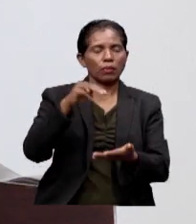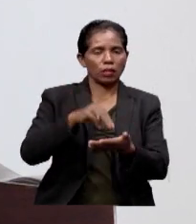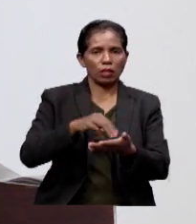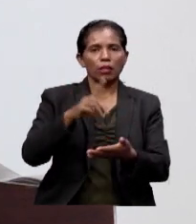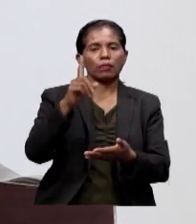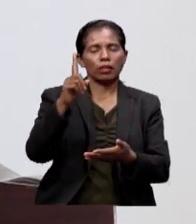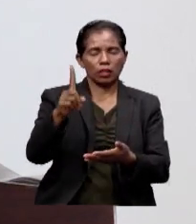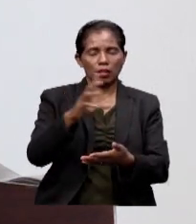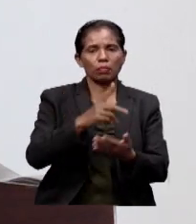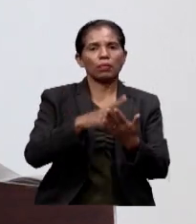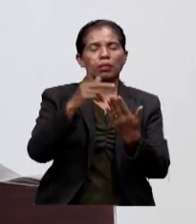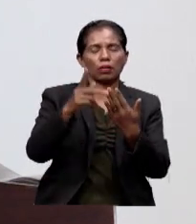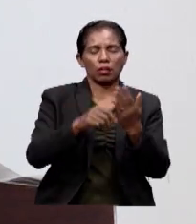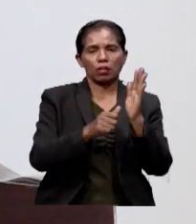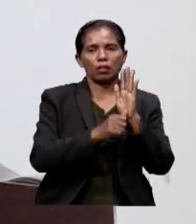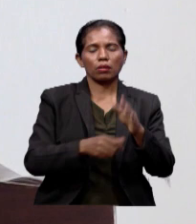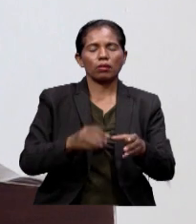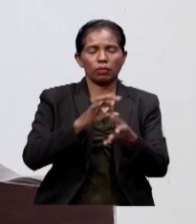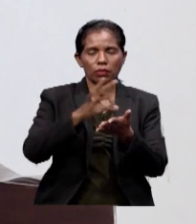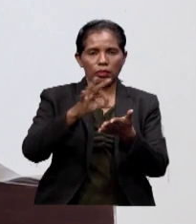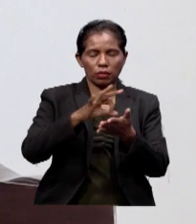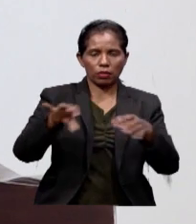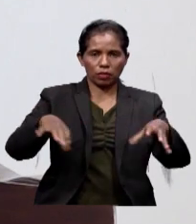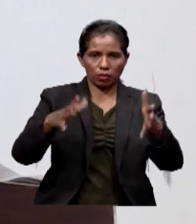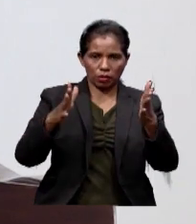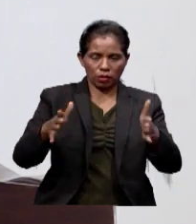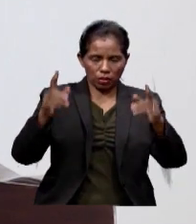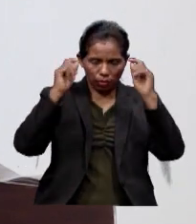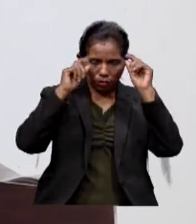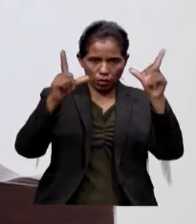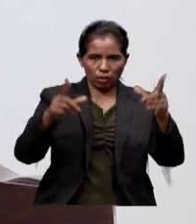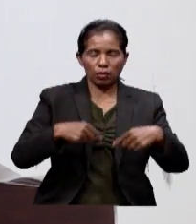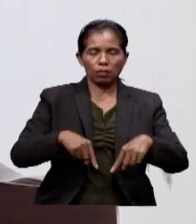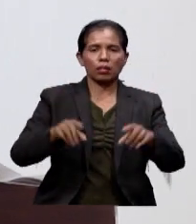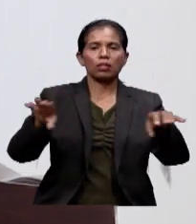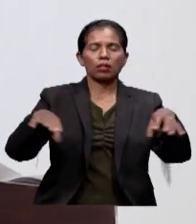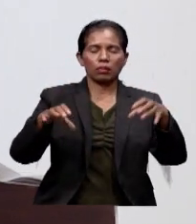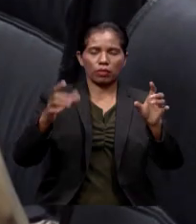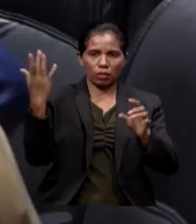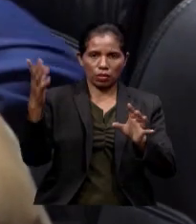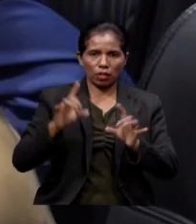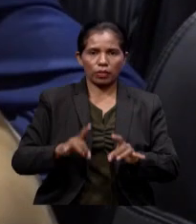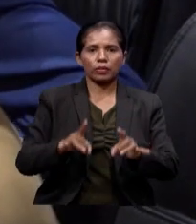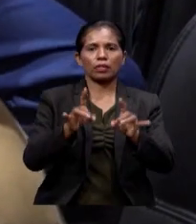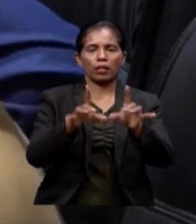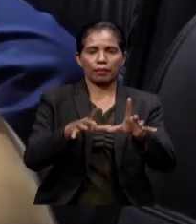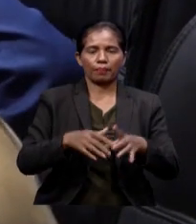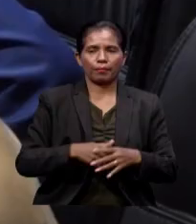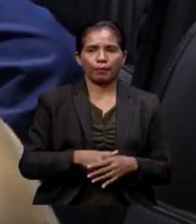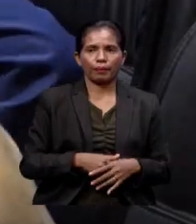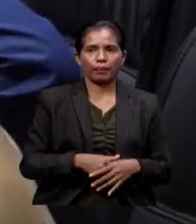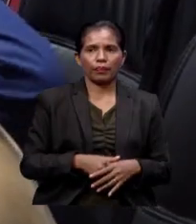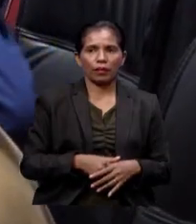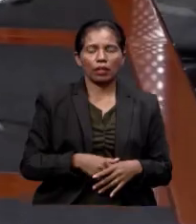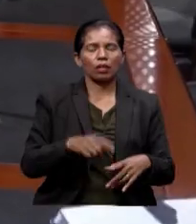ba programa capacitação ka formação ba trabalhador timor-ansira, molok ba serviço e Austrália. E